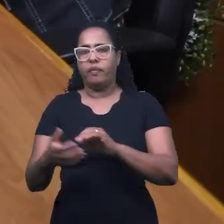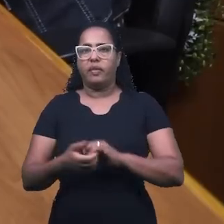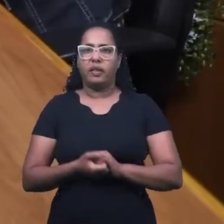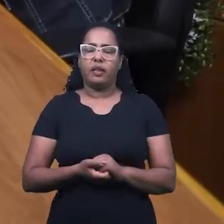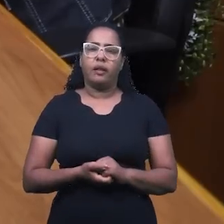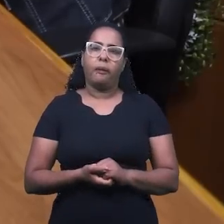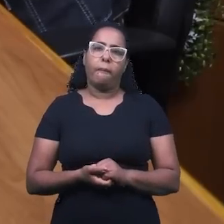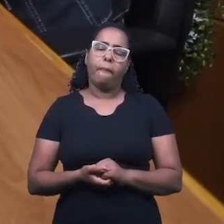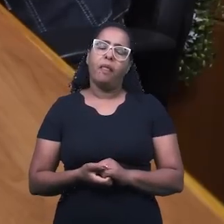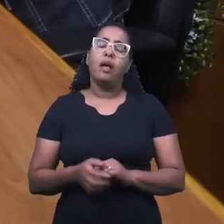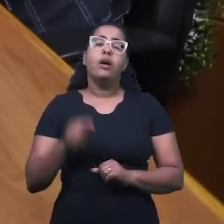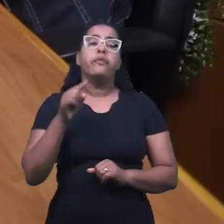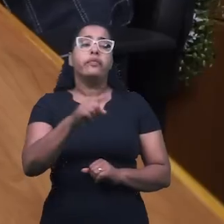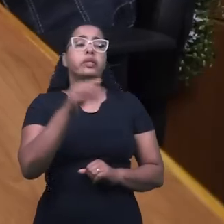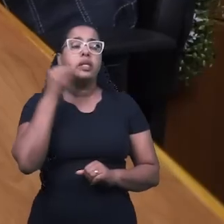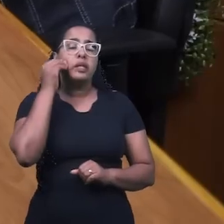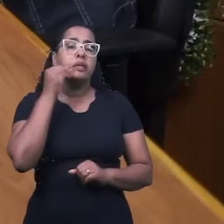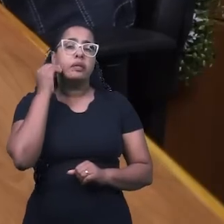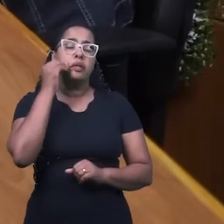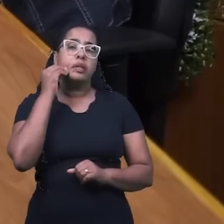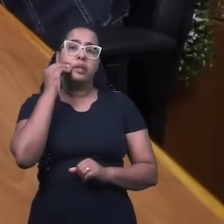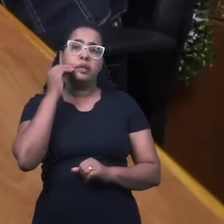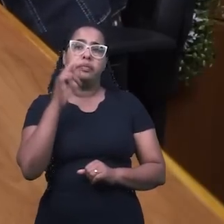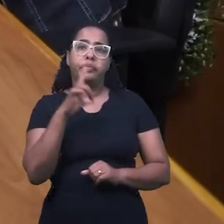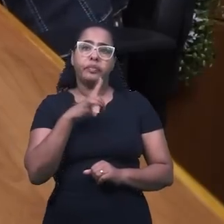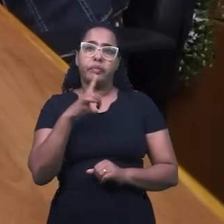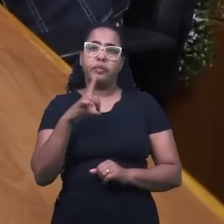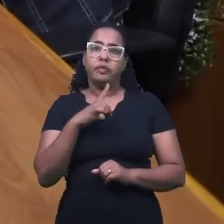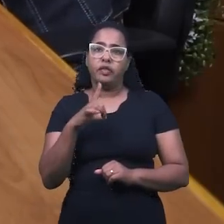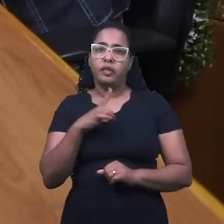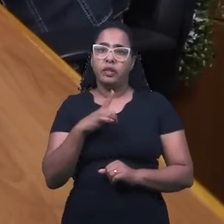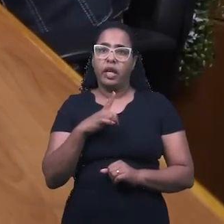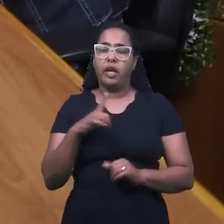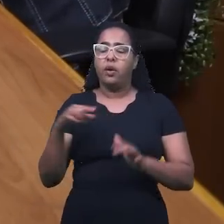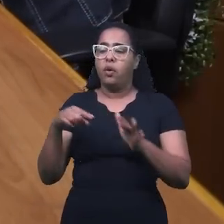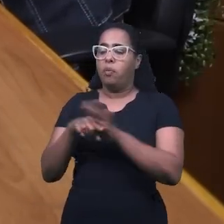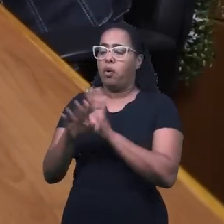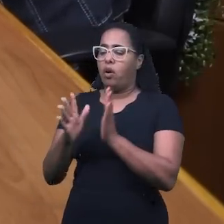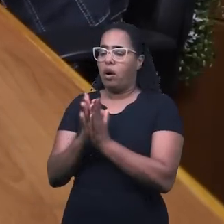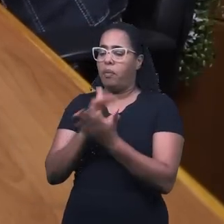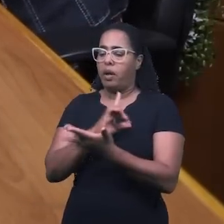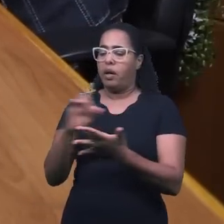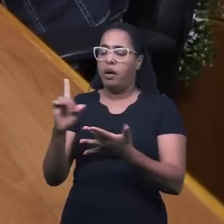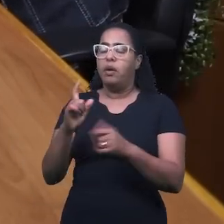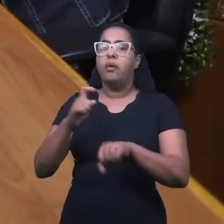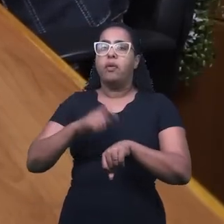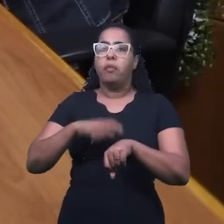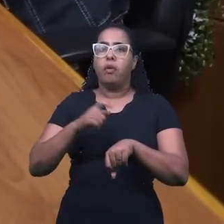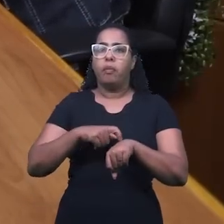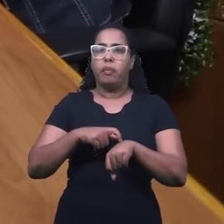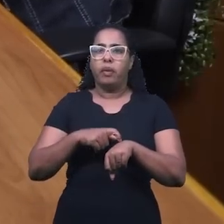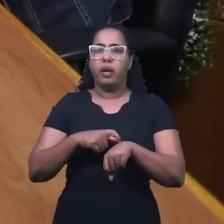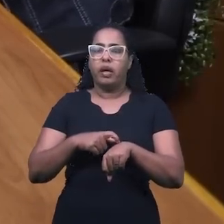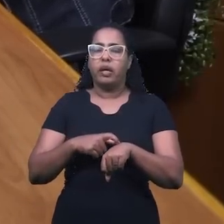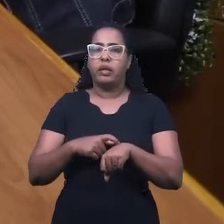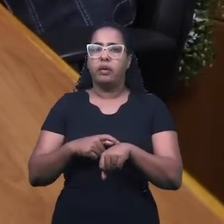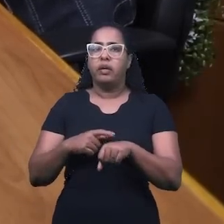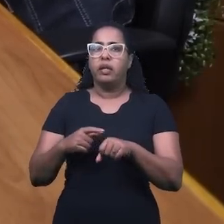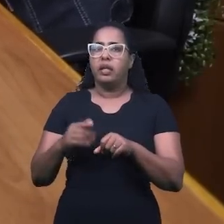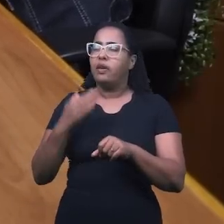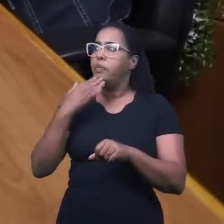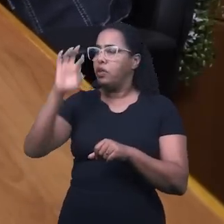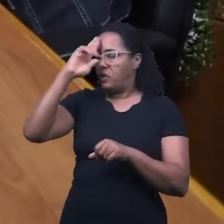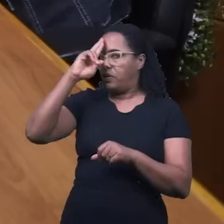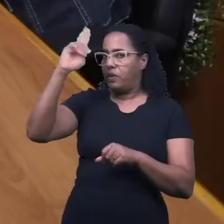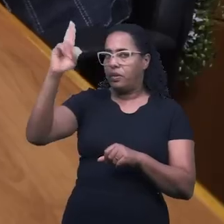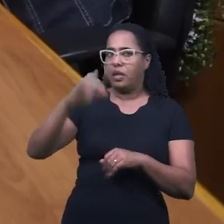Entregue, né? Você tem alguma experiência com a consulta, quando você vai buscar